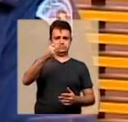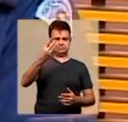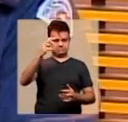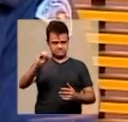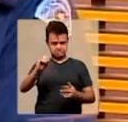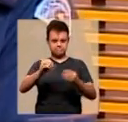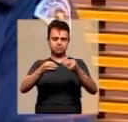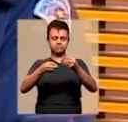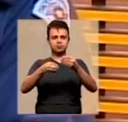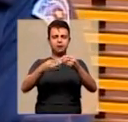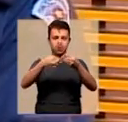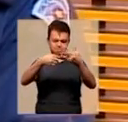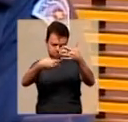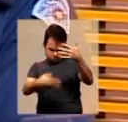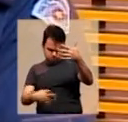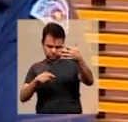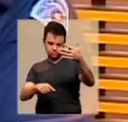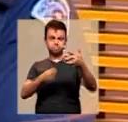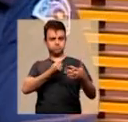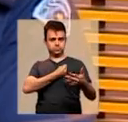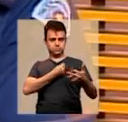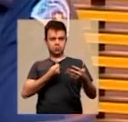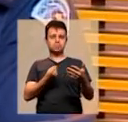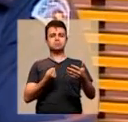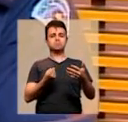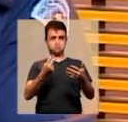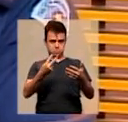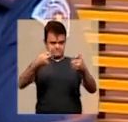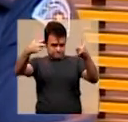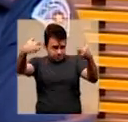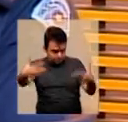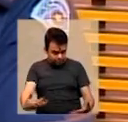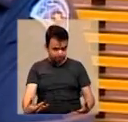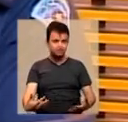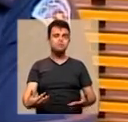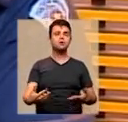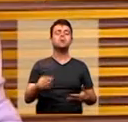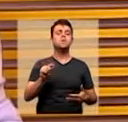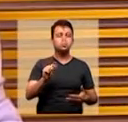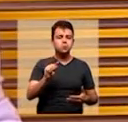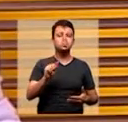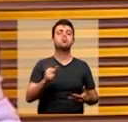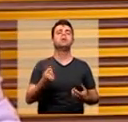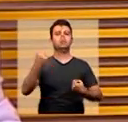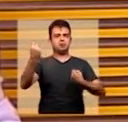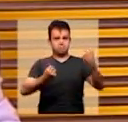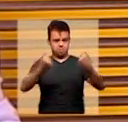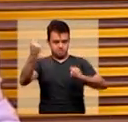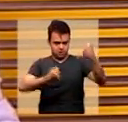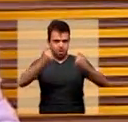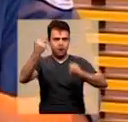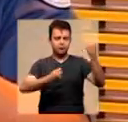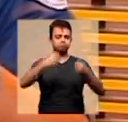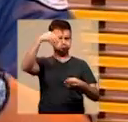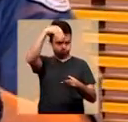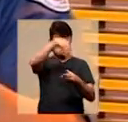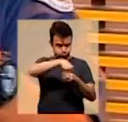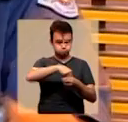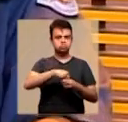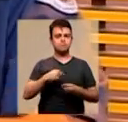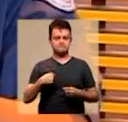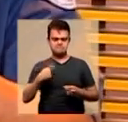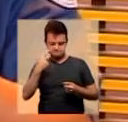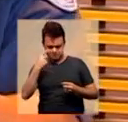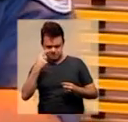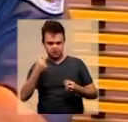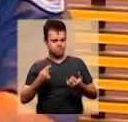inciso 2, salvo engano, que é justamente ter nos veículos dispositivos anti-radar justamente para alertar. Ou ainda o motorista está